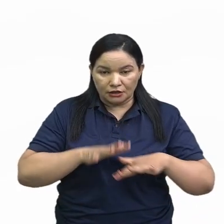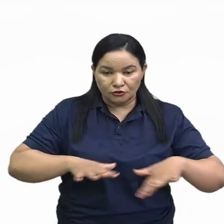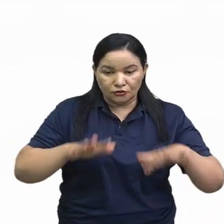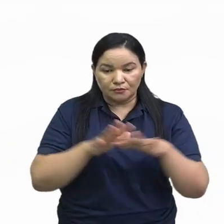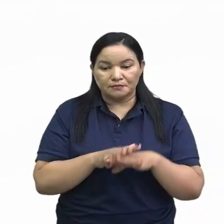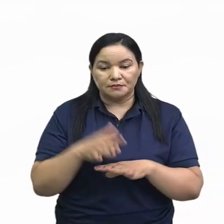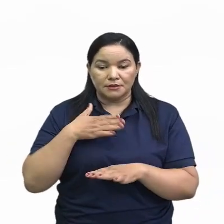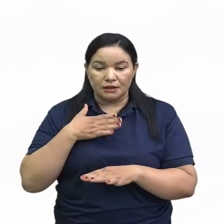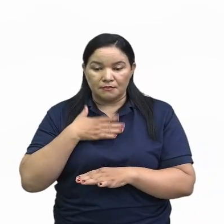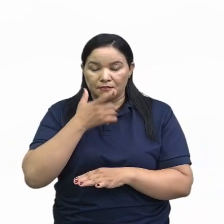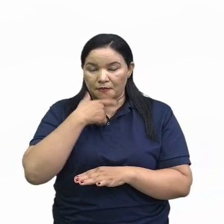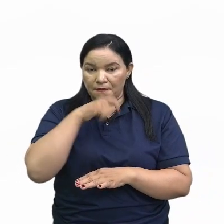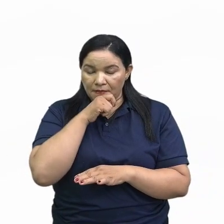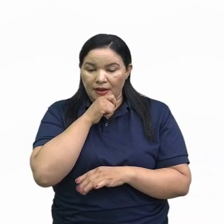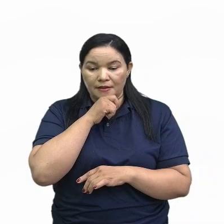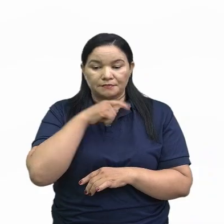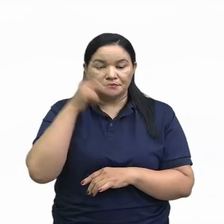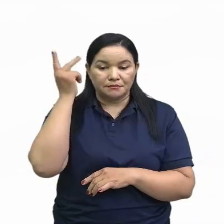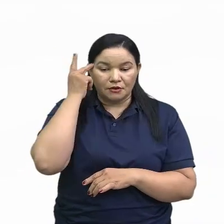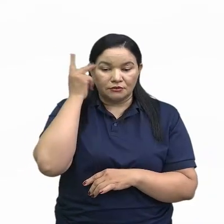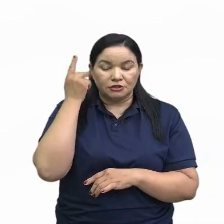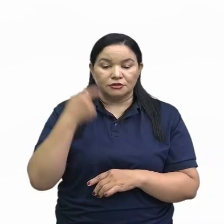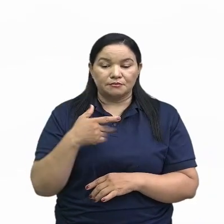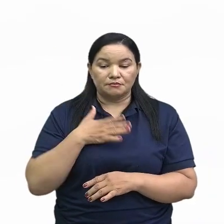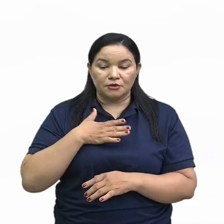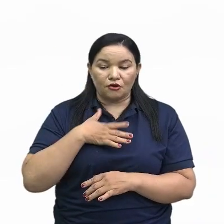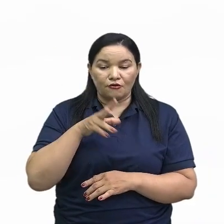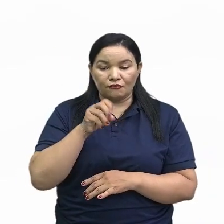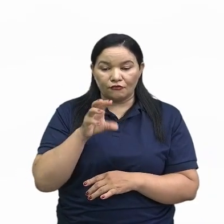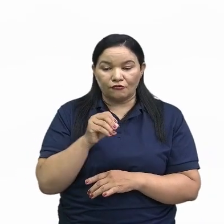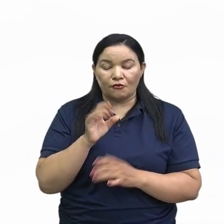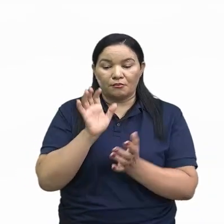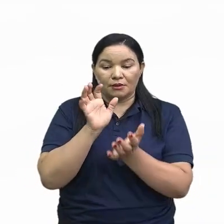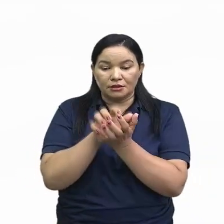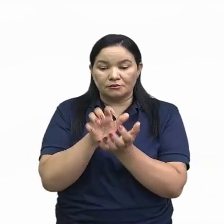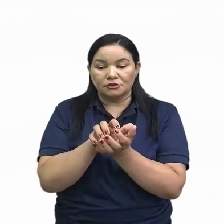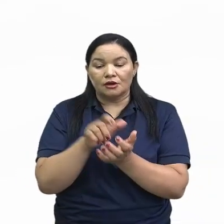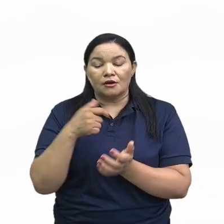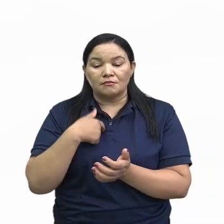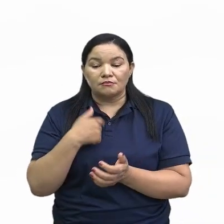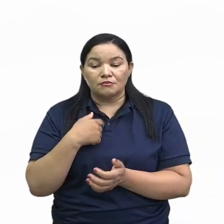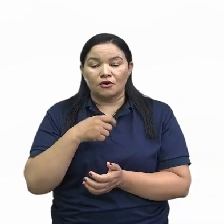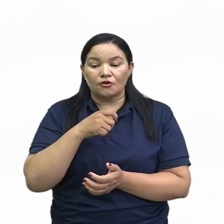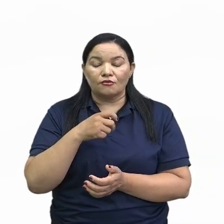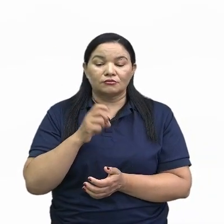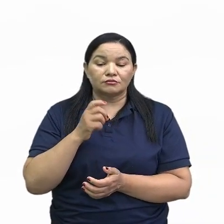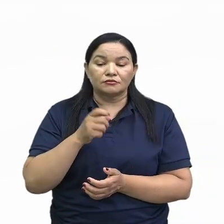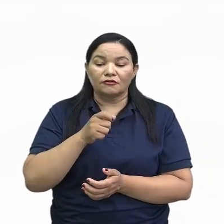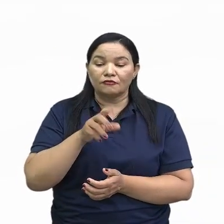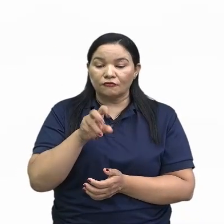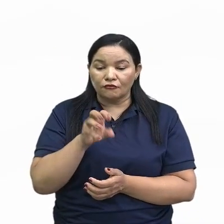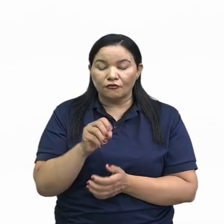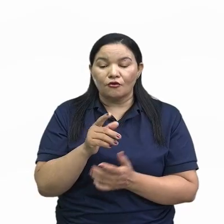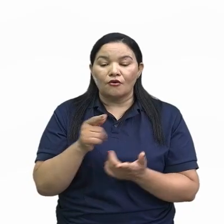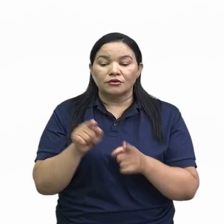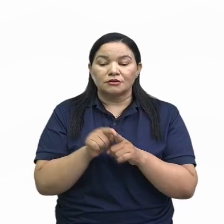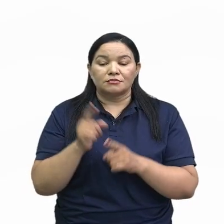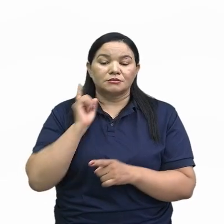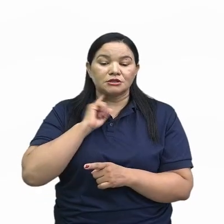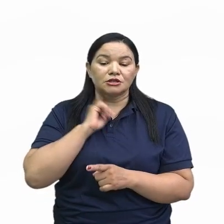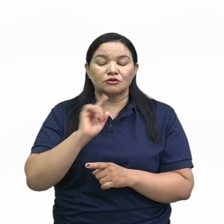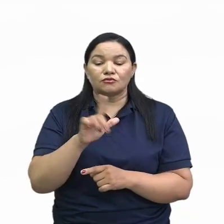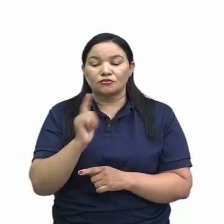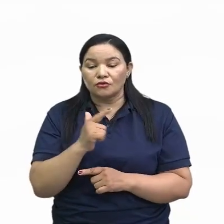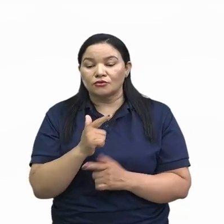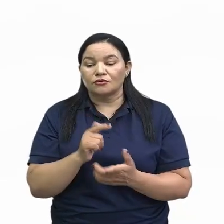era paulista, meu avô, pernambucano, meu bisavô, mineiro, meu tataravô, baiano, meu